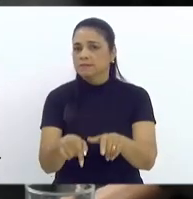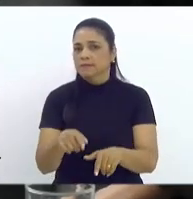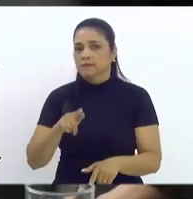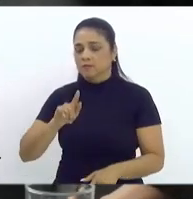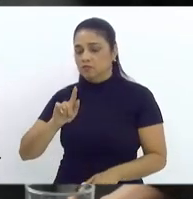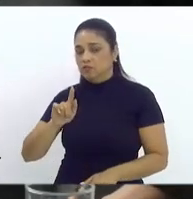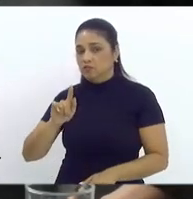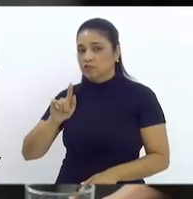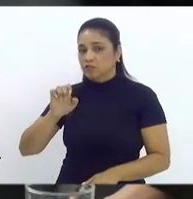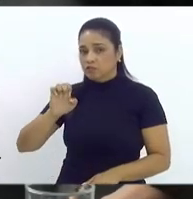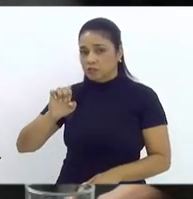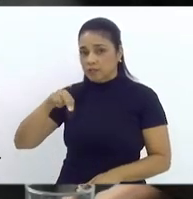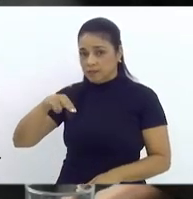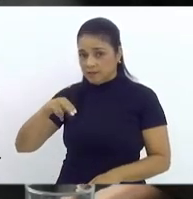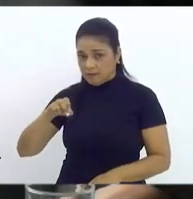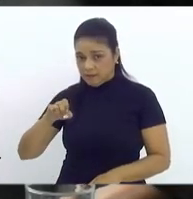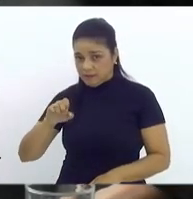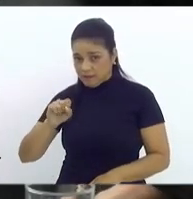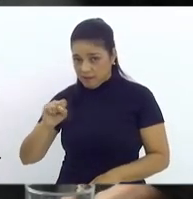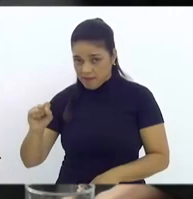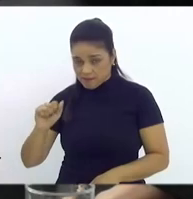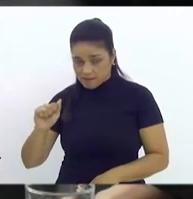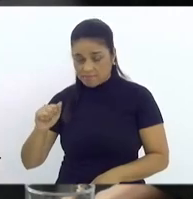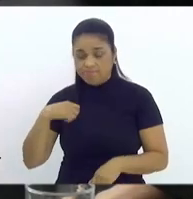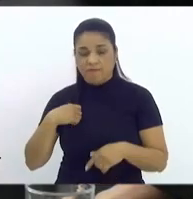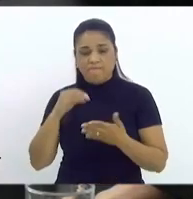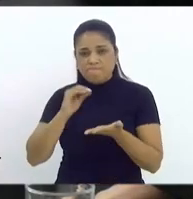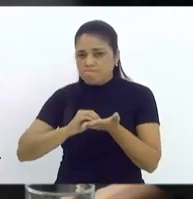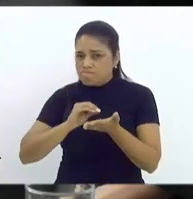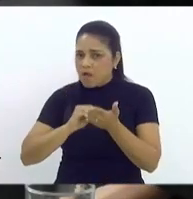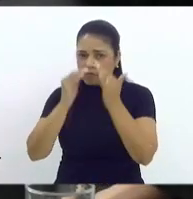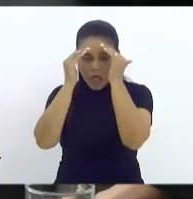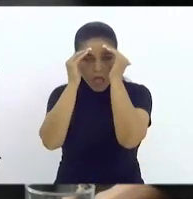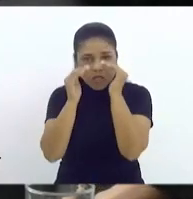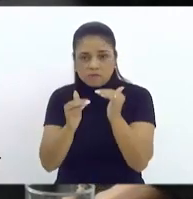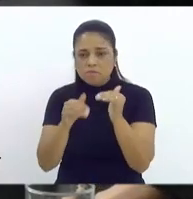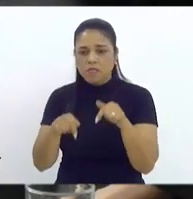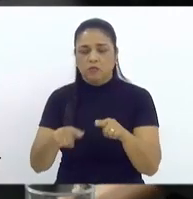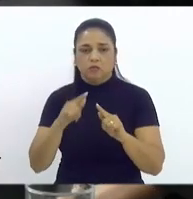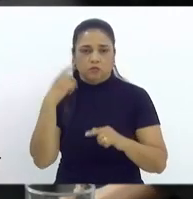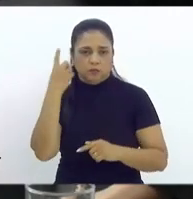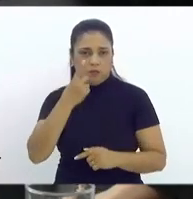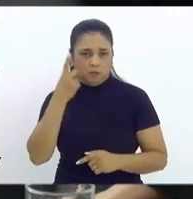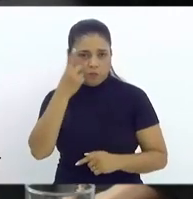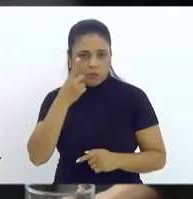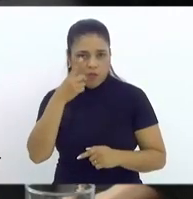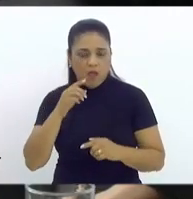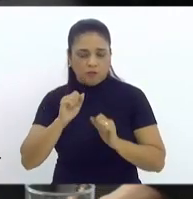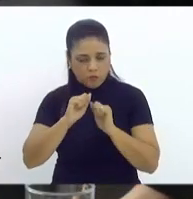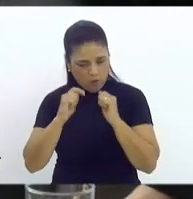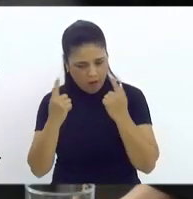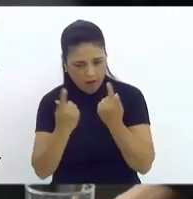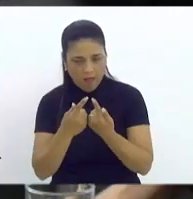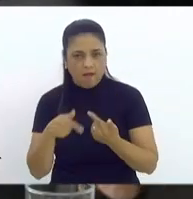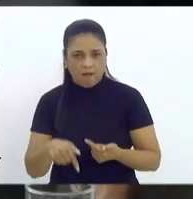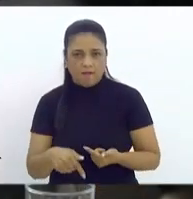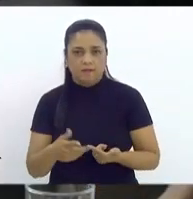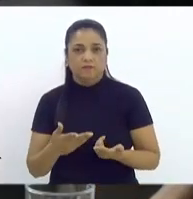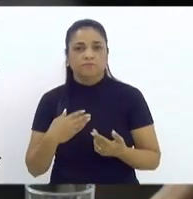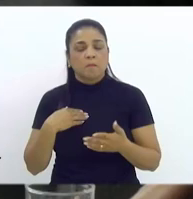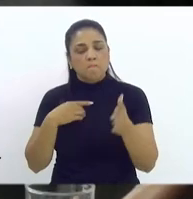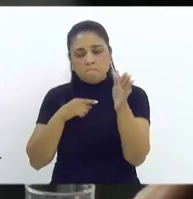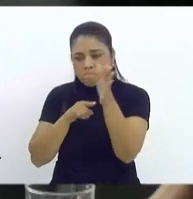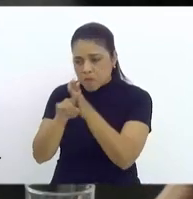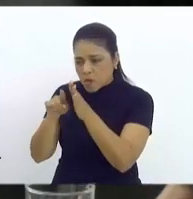Isso é uma falta de respeito com essa casa, com nós deputados, porque muitas das perguntas que os senhores